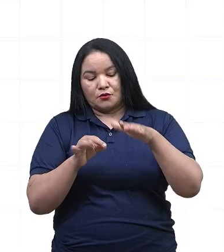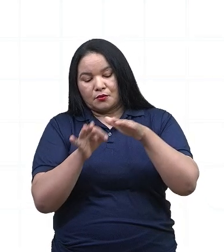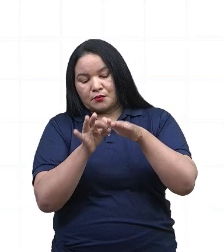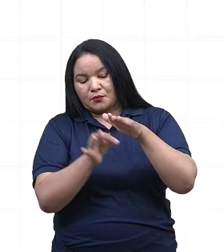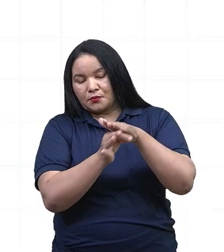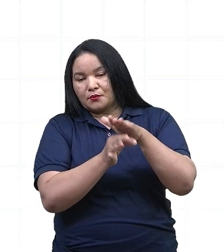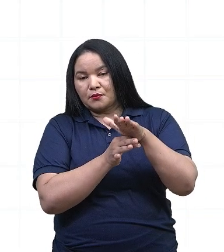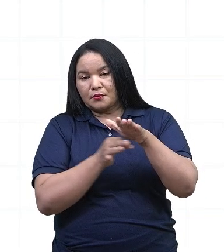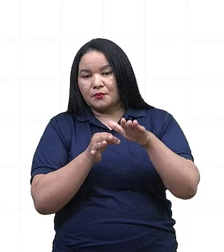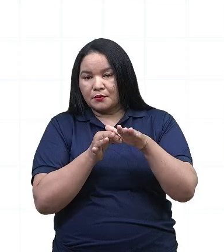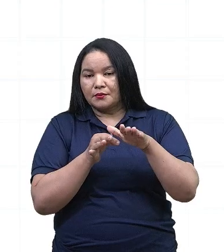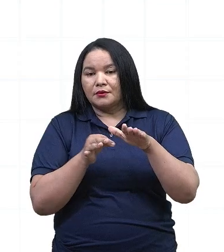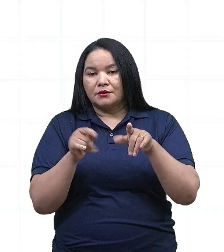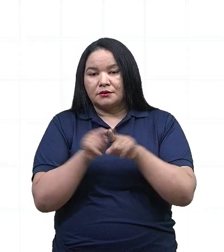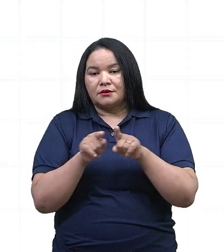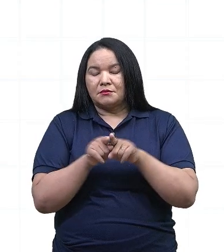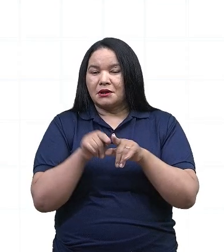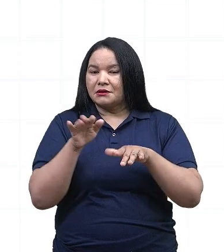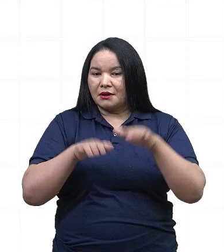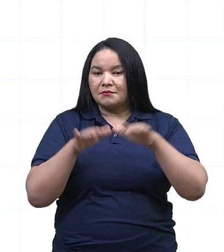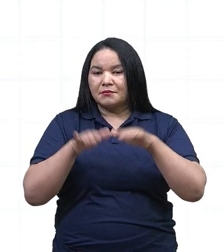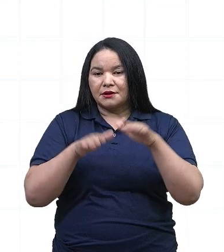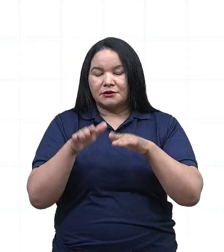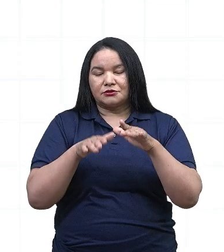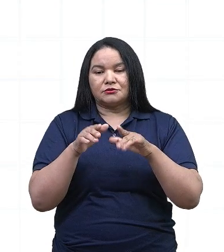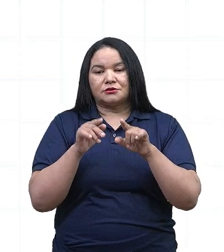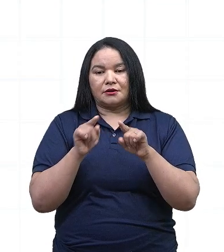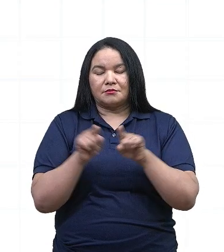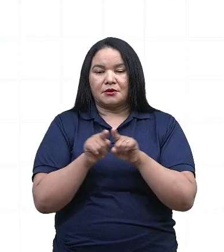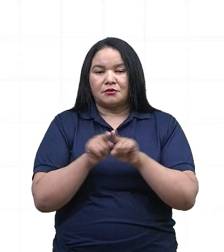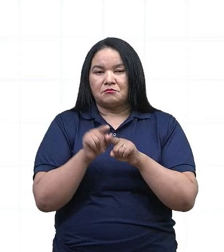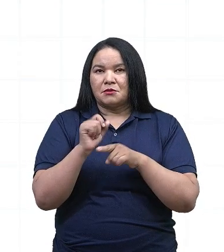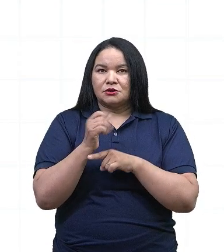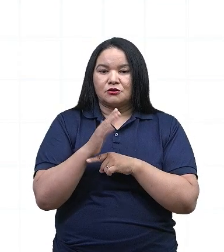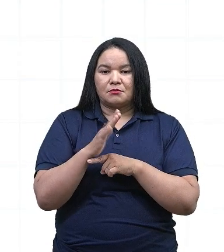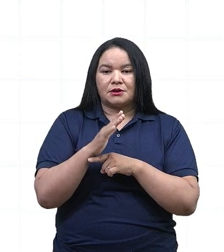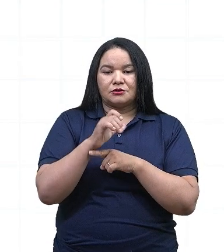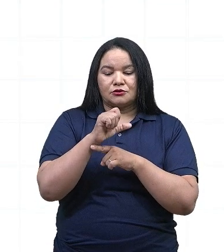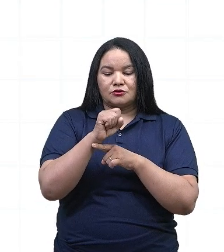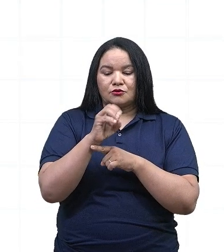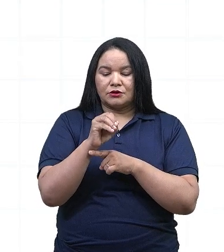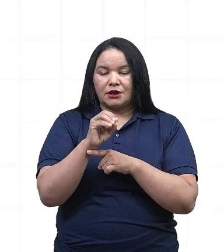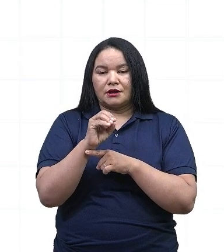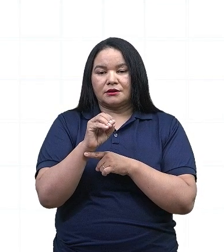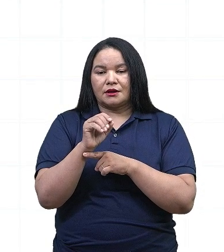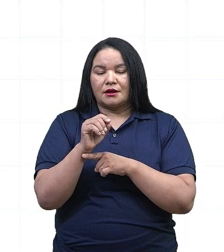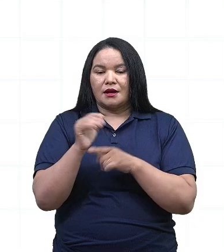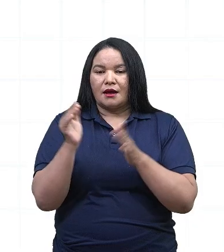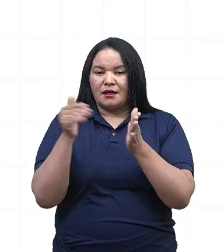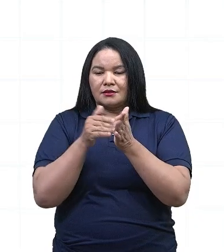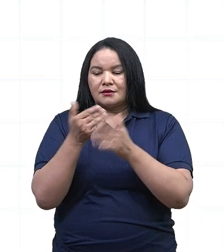de médio a grande porte, tendo ali entre 80 a 100 milímetros. Isso,